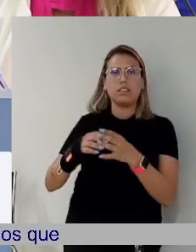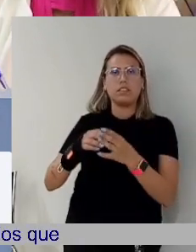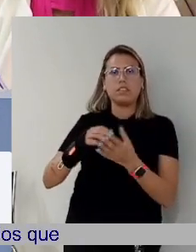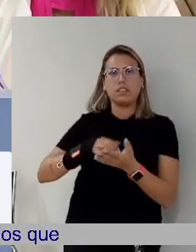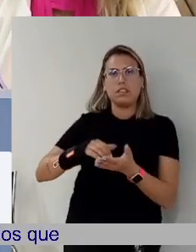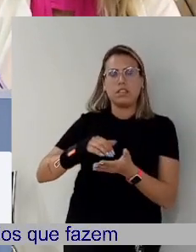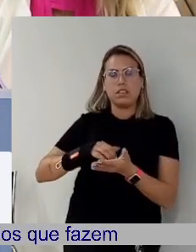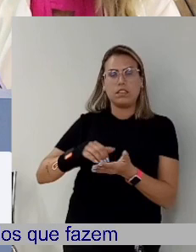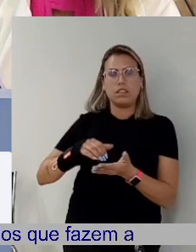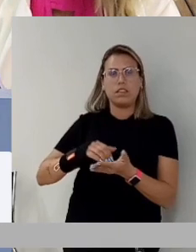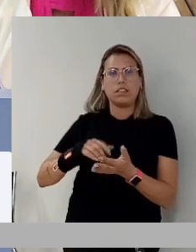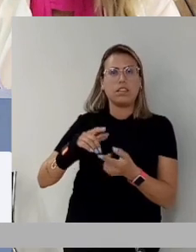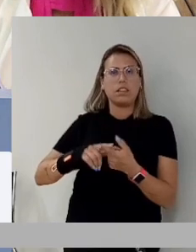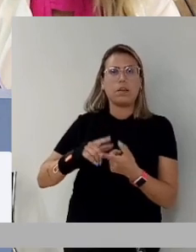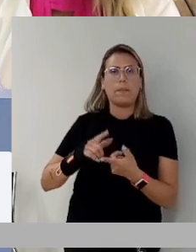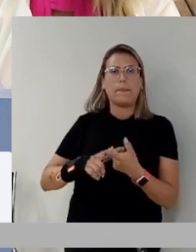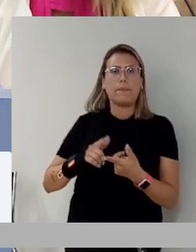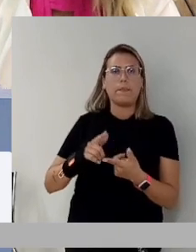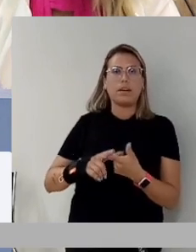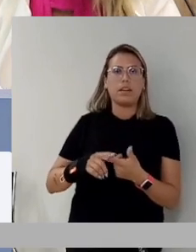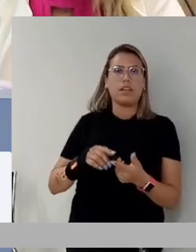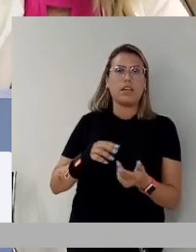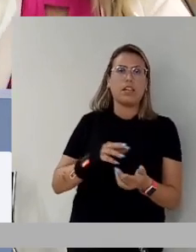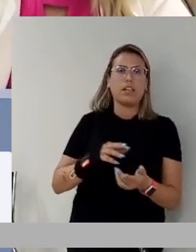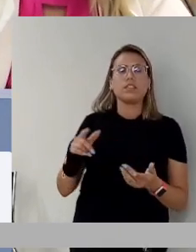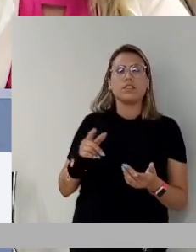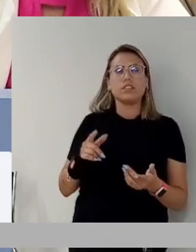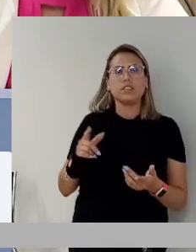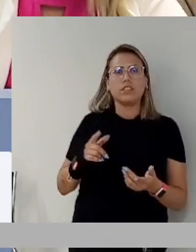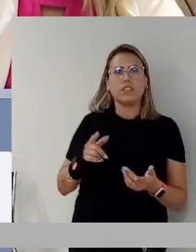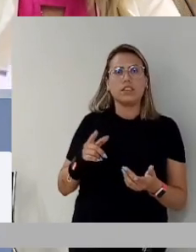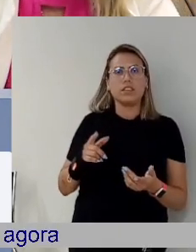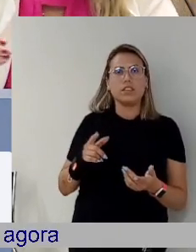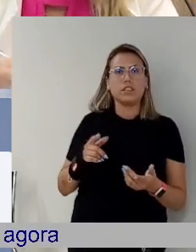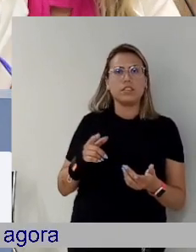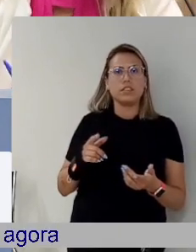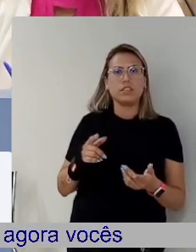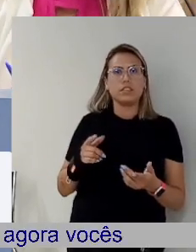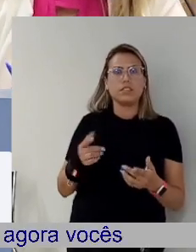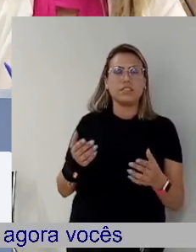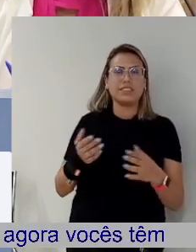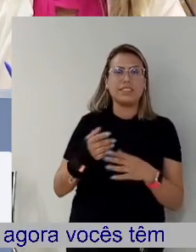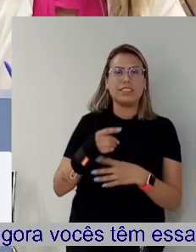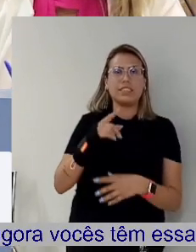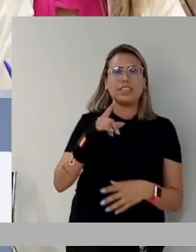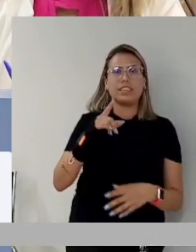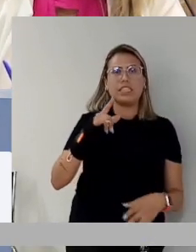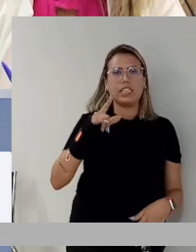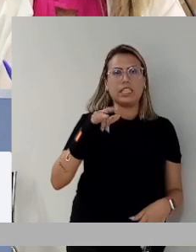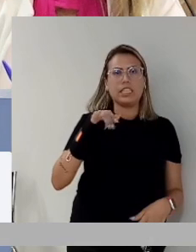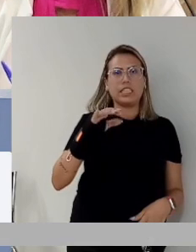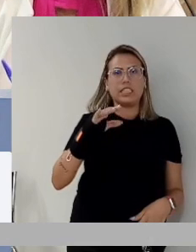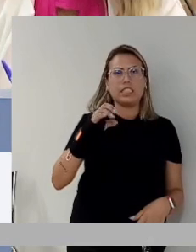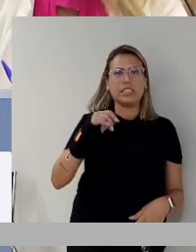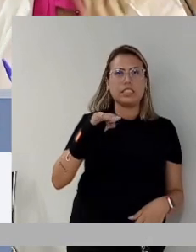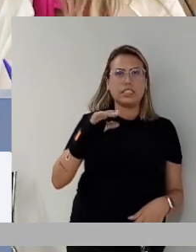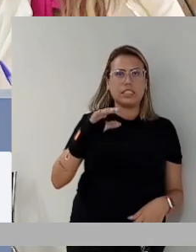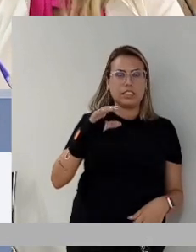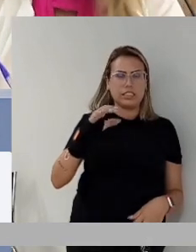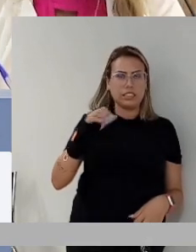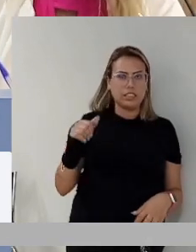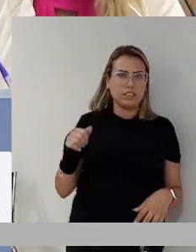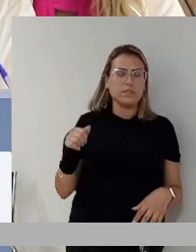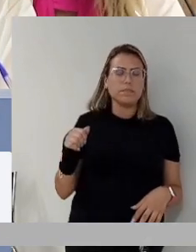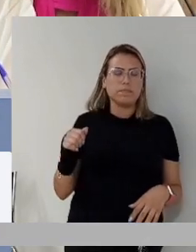e além dessas atribuições agora vocês têm essa atribuição da questão das licenças né a gente sabe que isso Eh vai